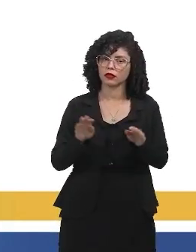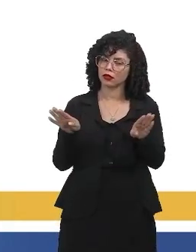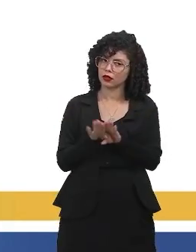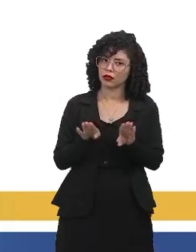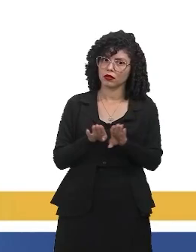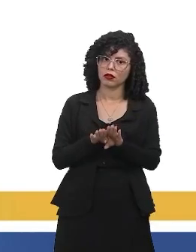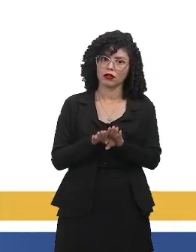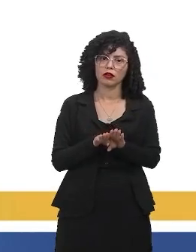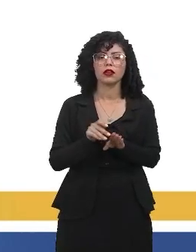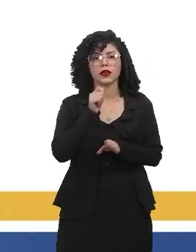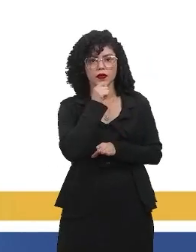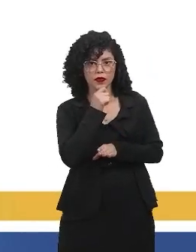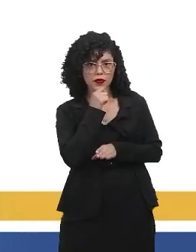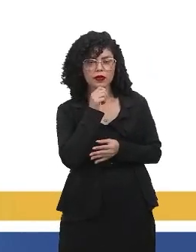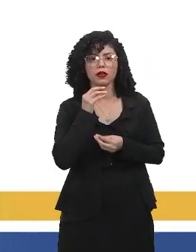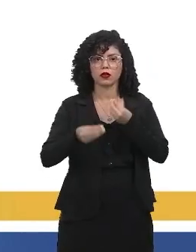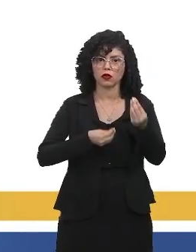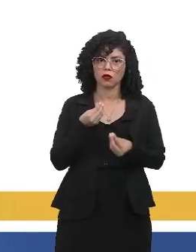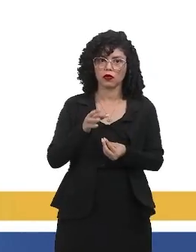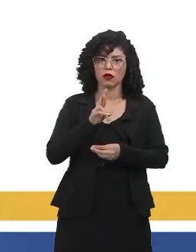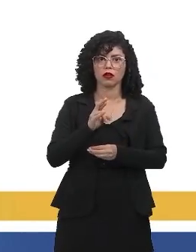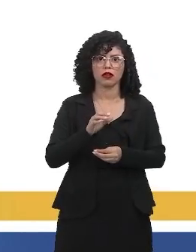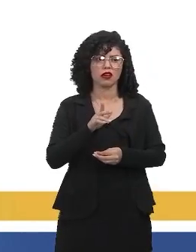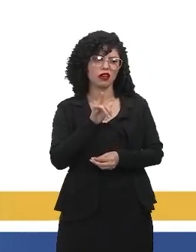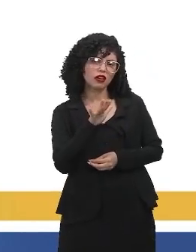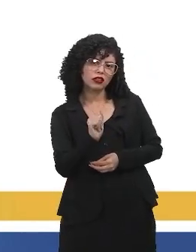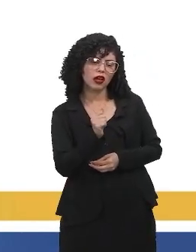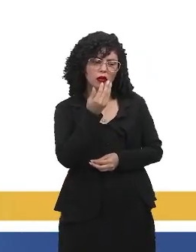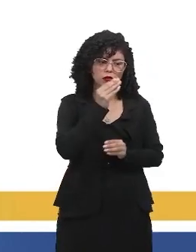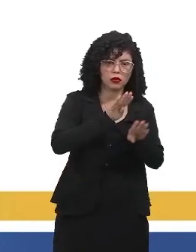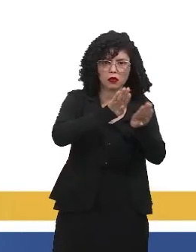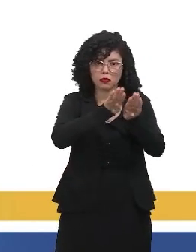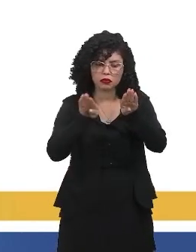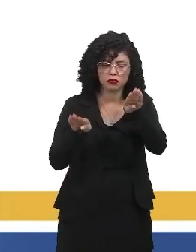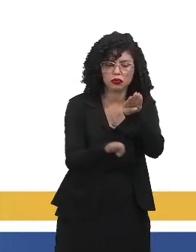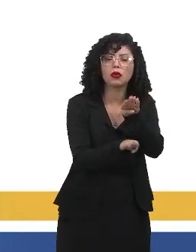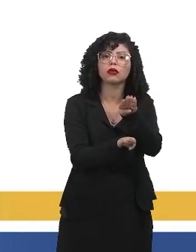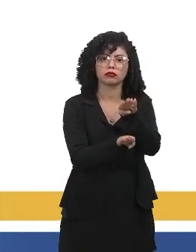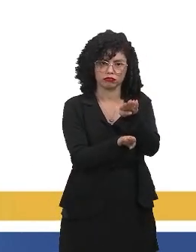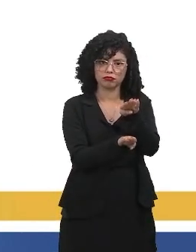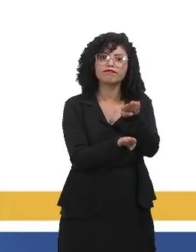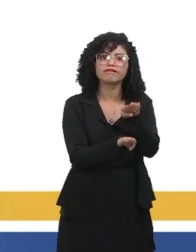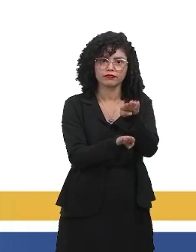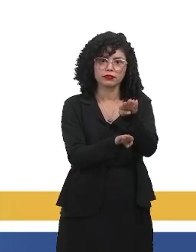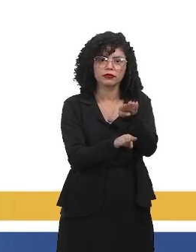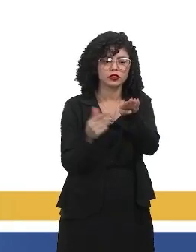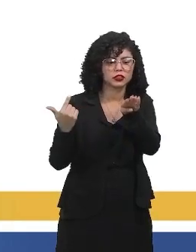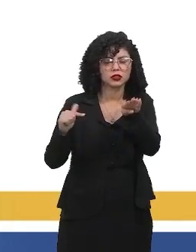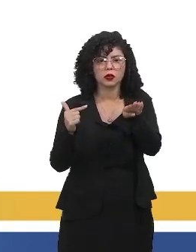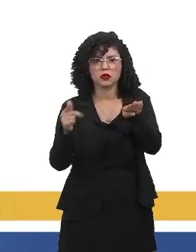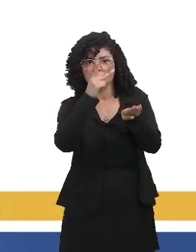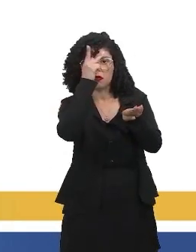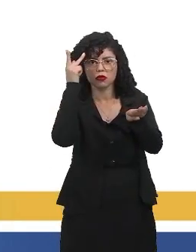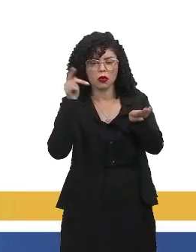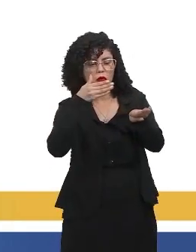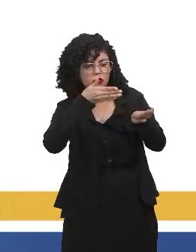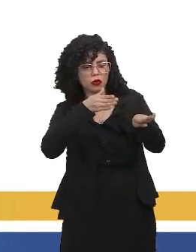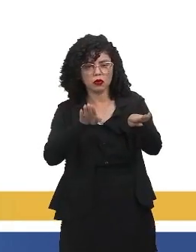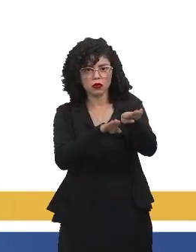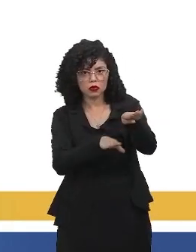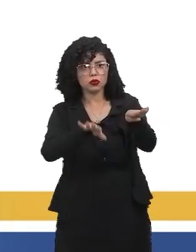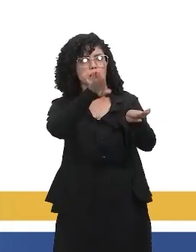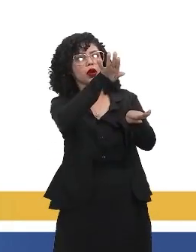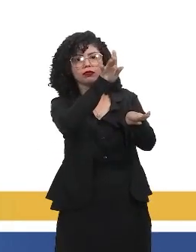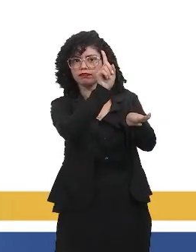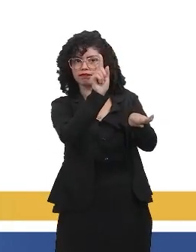também concebidos como uma raça inferior. Pessoas que não tinham uma distinção racial muito